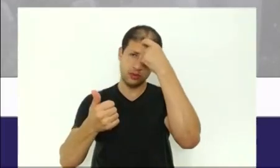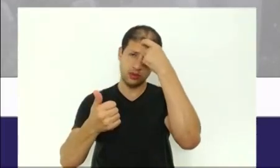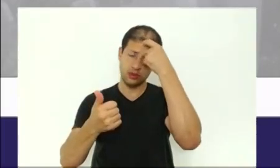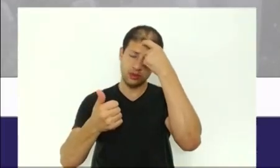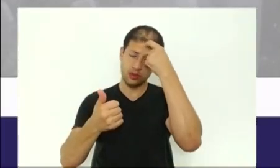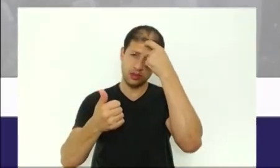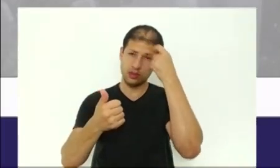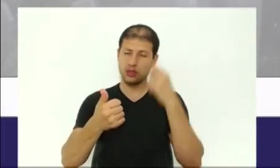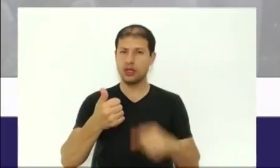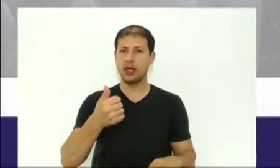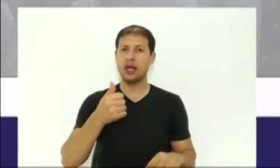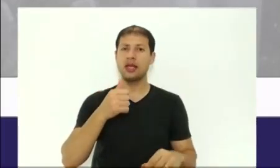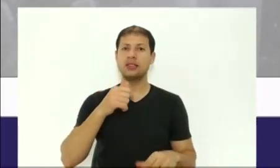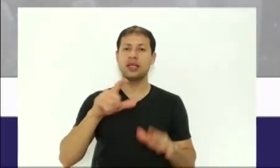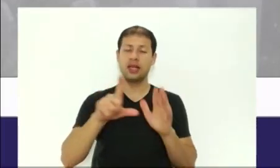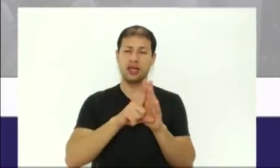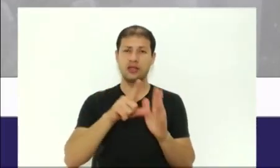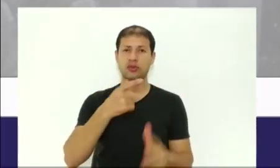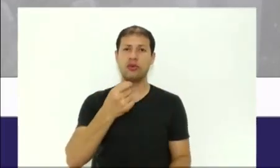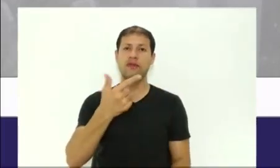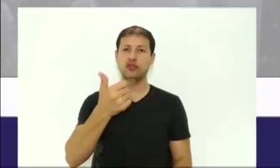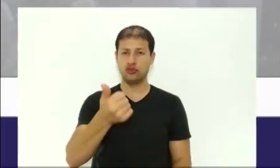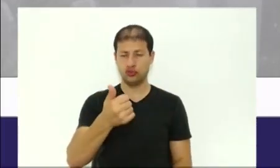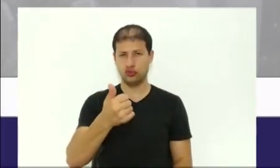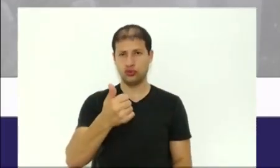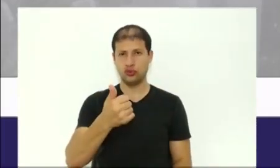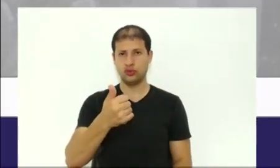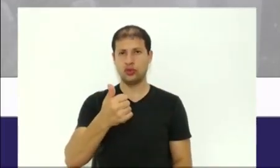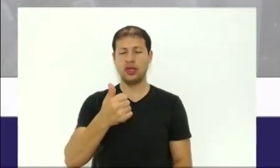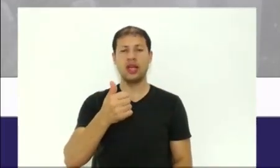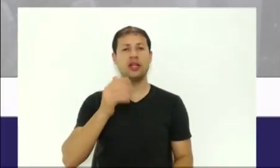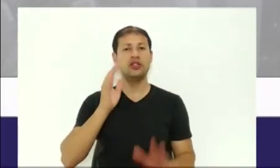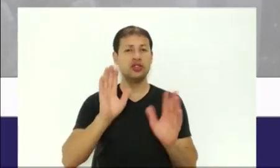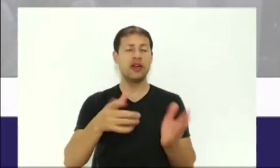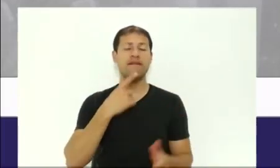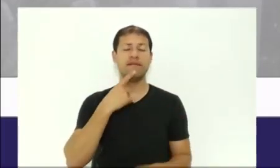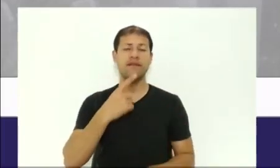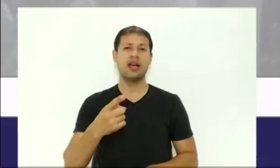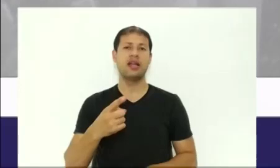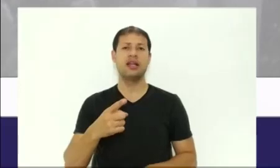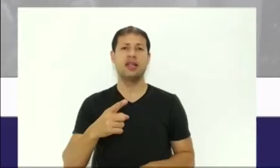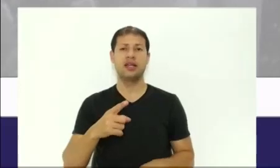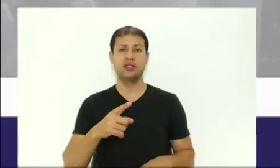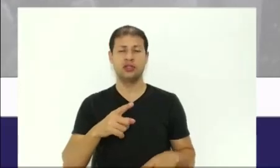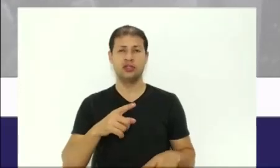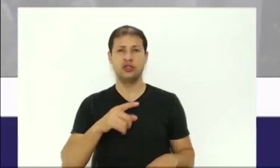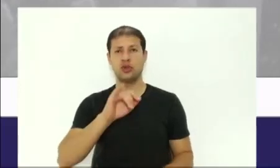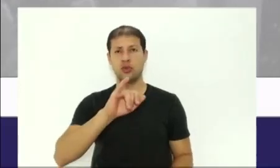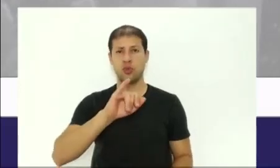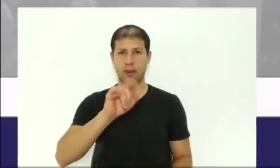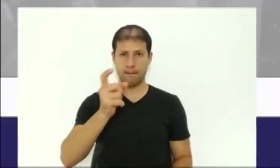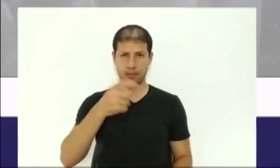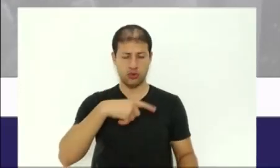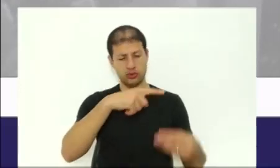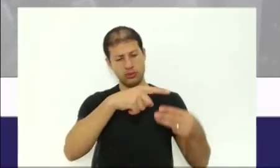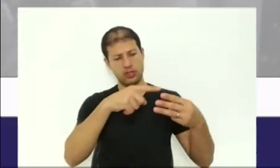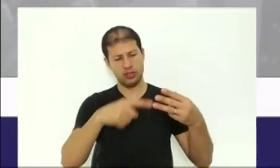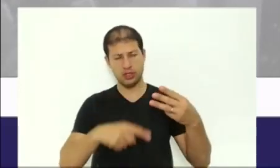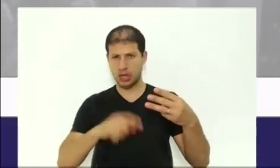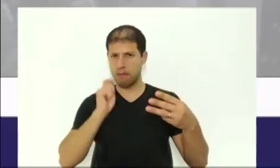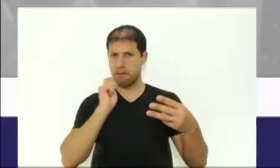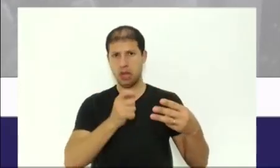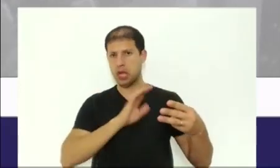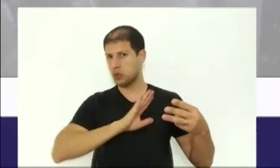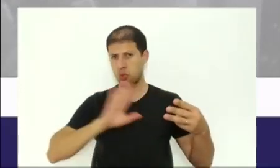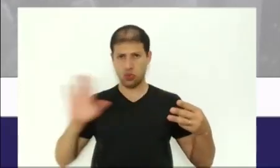E essa lei de 2021, ela já dizia da isenção de pagamentos dos impostos